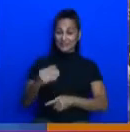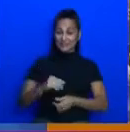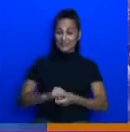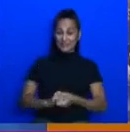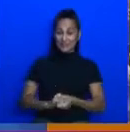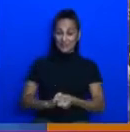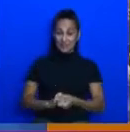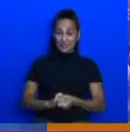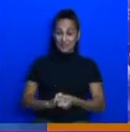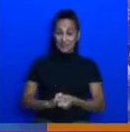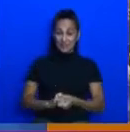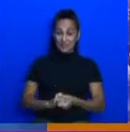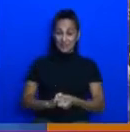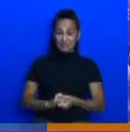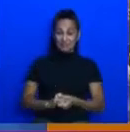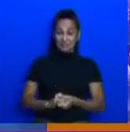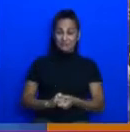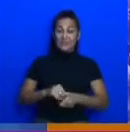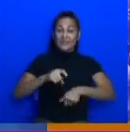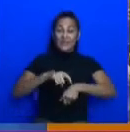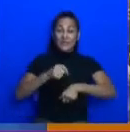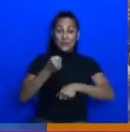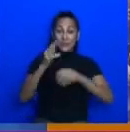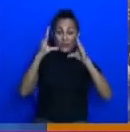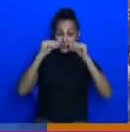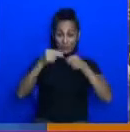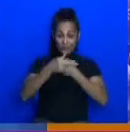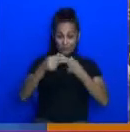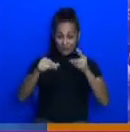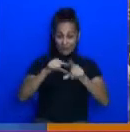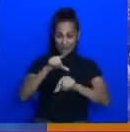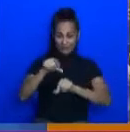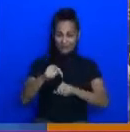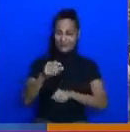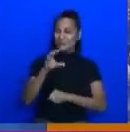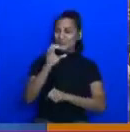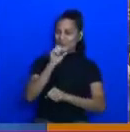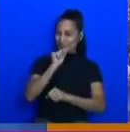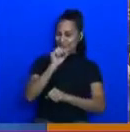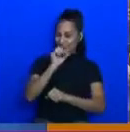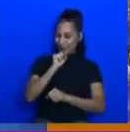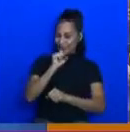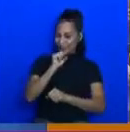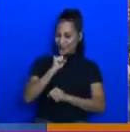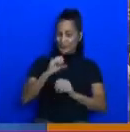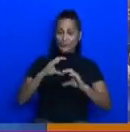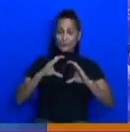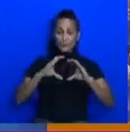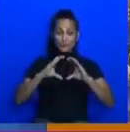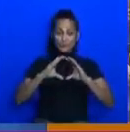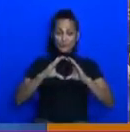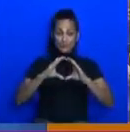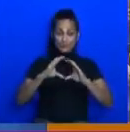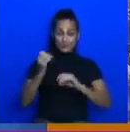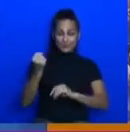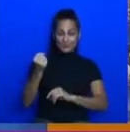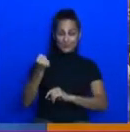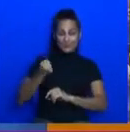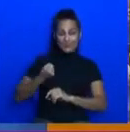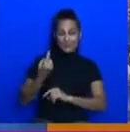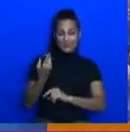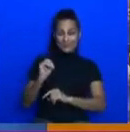Marrom, 04. E na faixa das 20 horas, os demais sorteios deste sábado. Bola